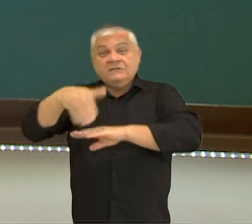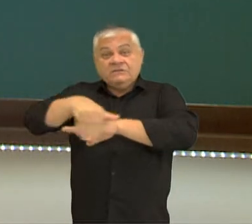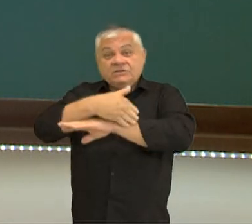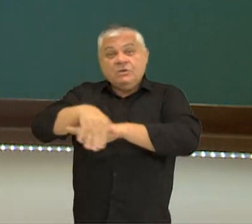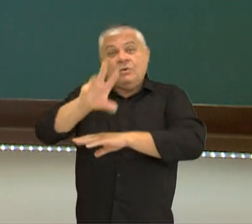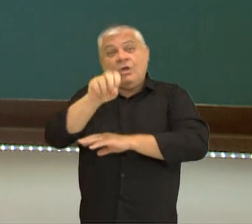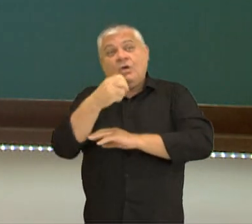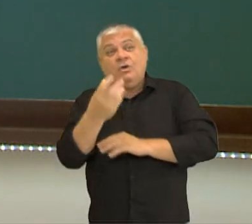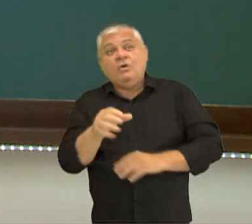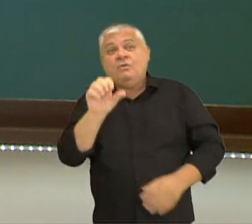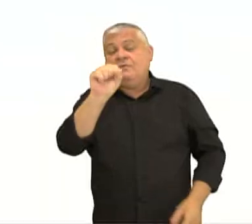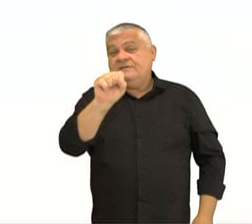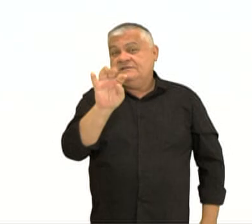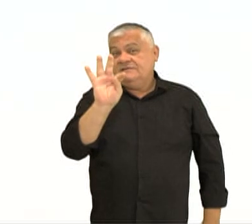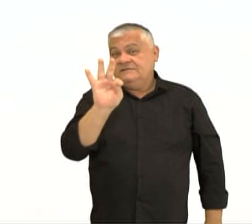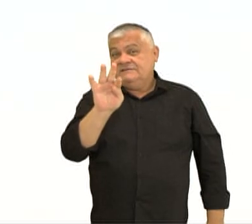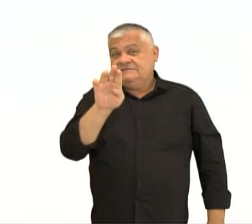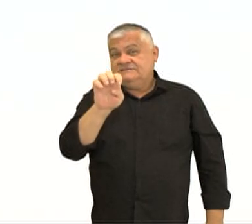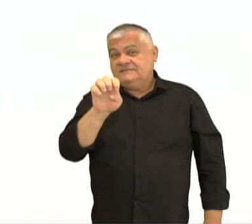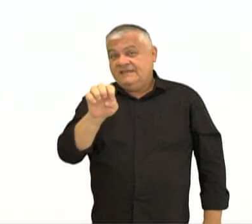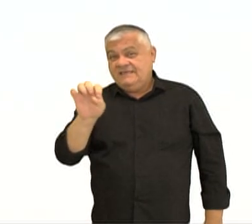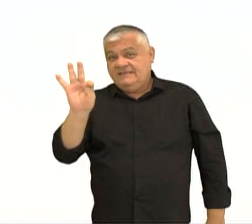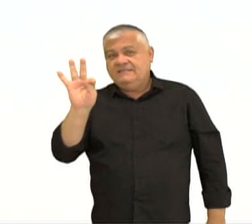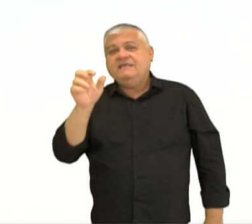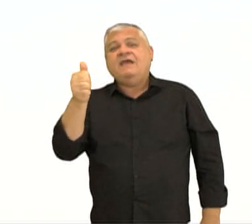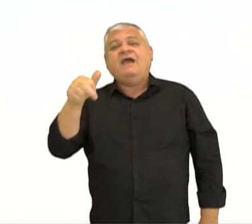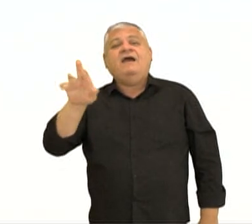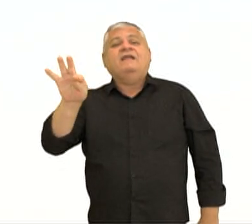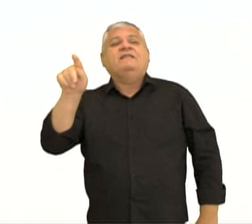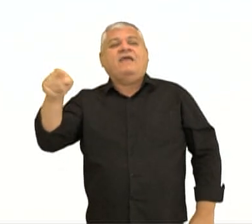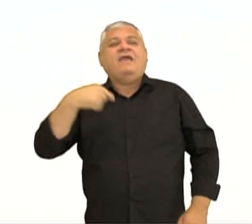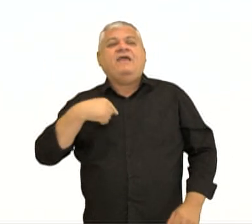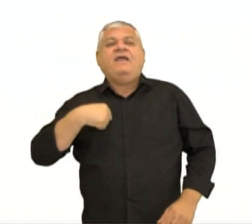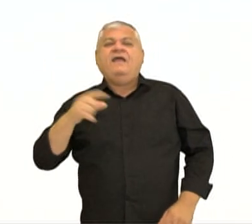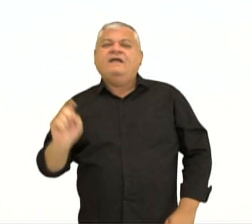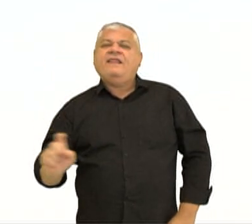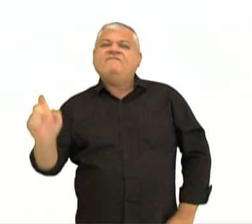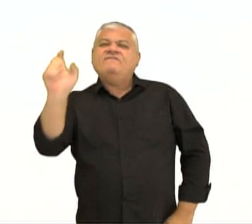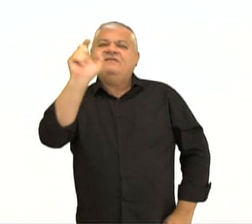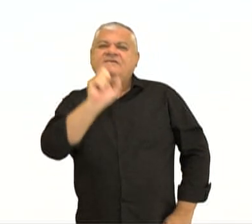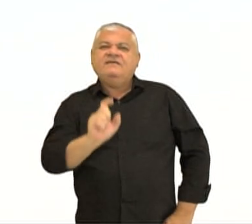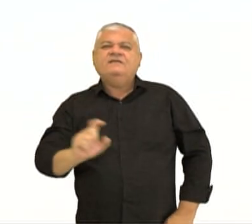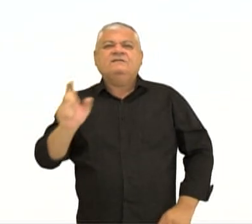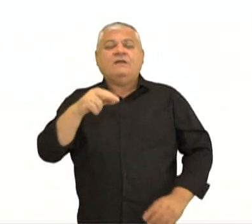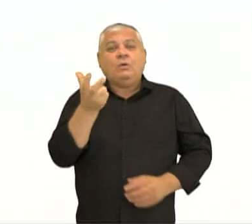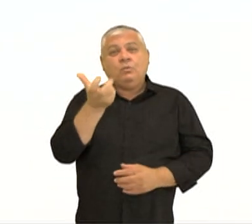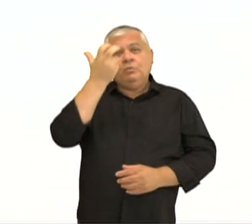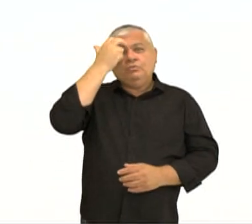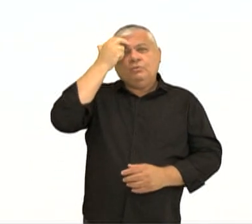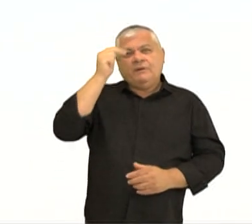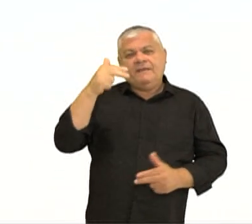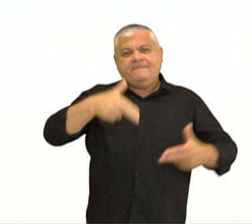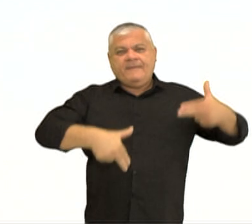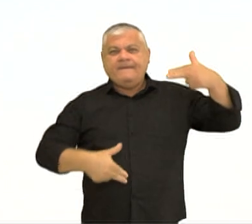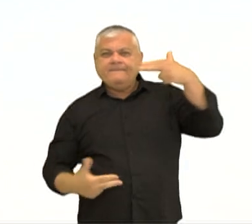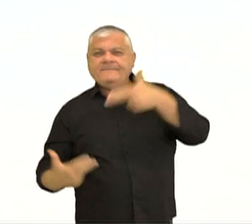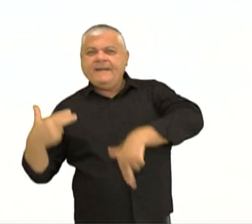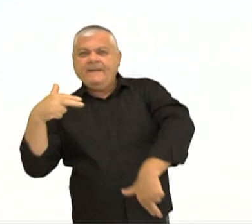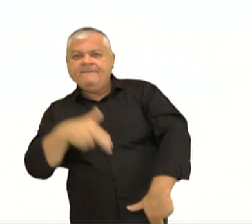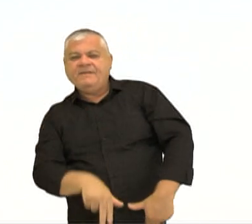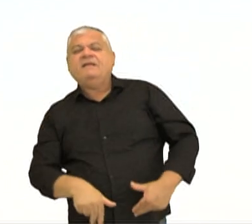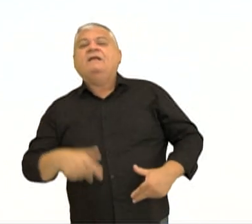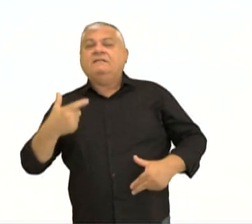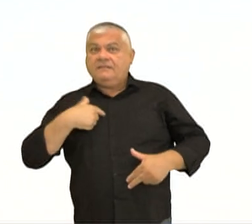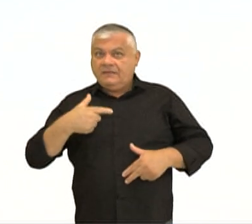street art. Então, geralmente relacionado ao street art como o grafite, um dos elementos da cultura hip hop, bastante difundida